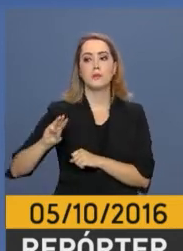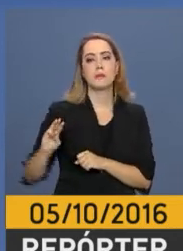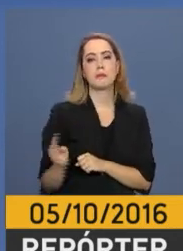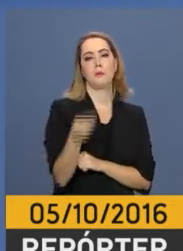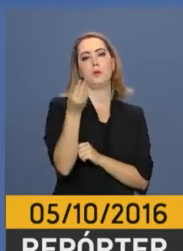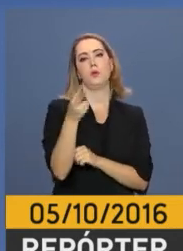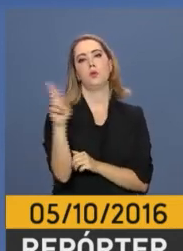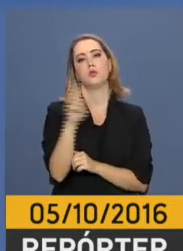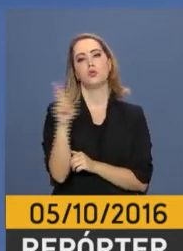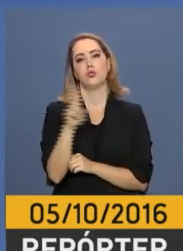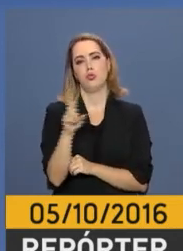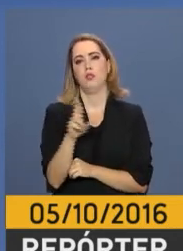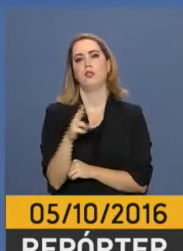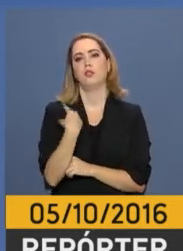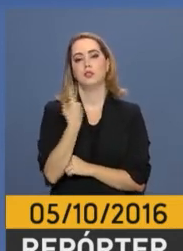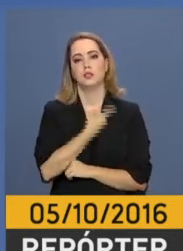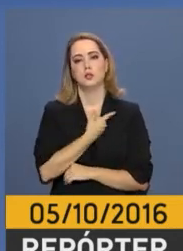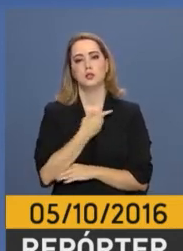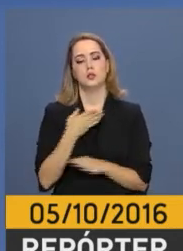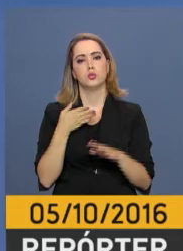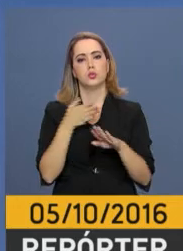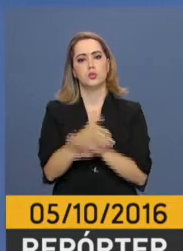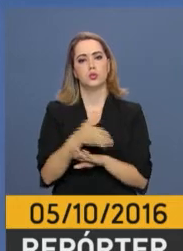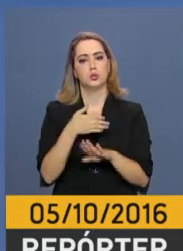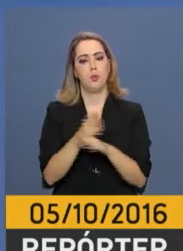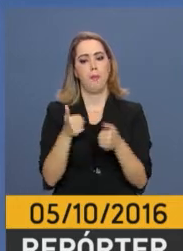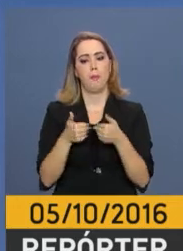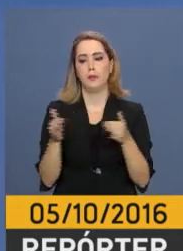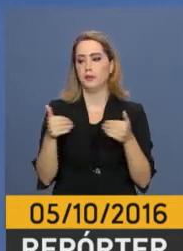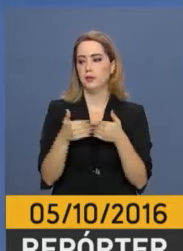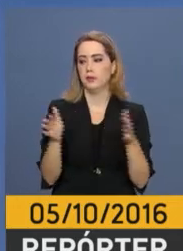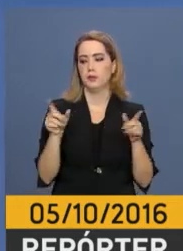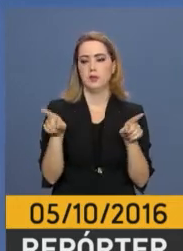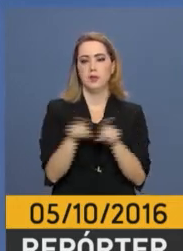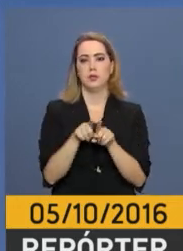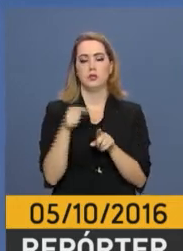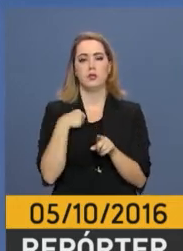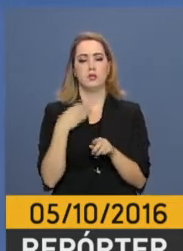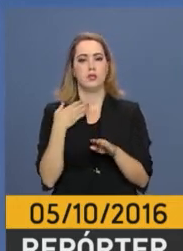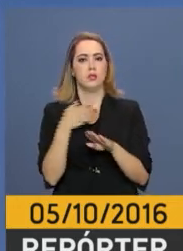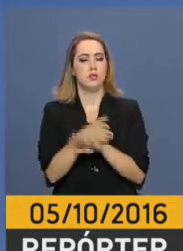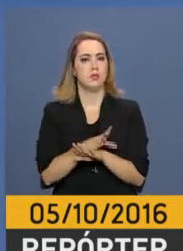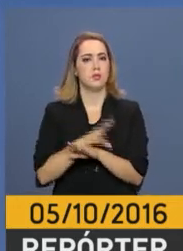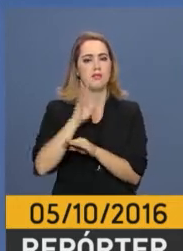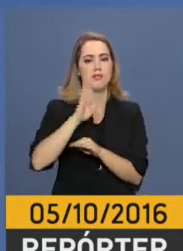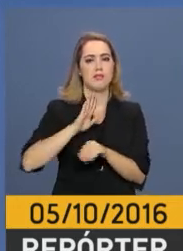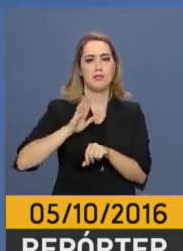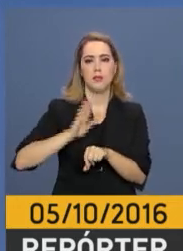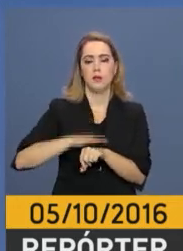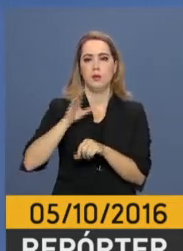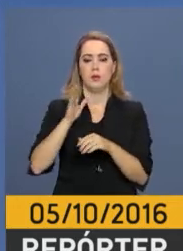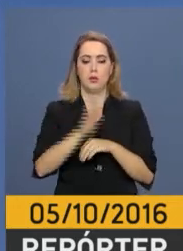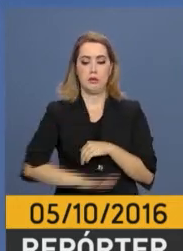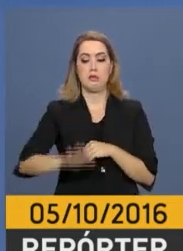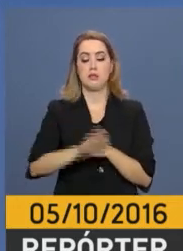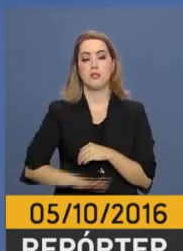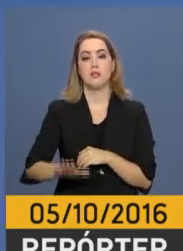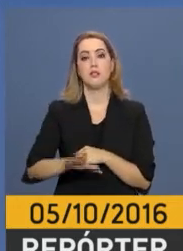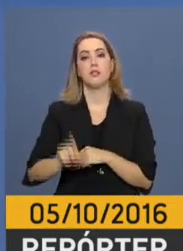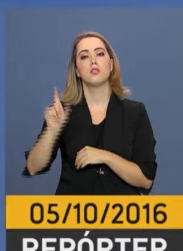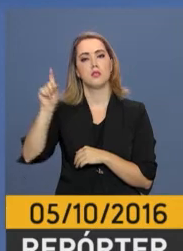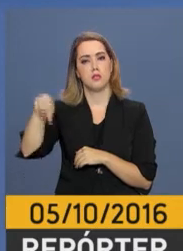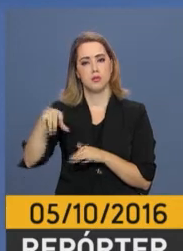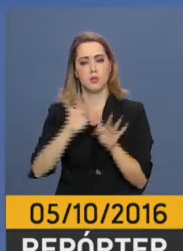para chegariam ao meia ampliar nos queremos atender a maioria das crianças do bolsa família até